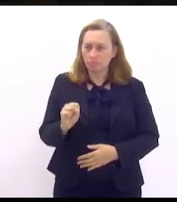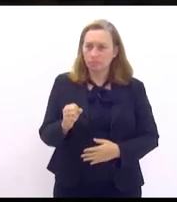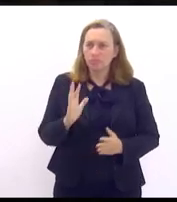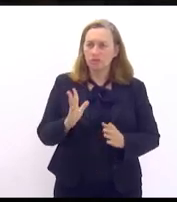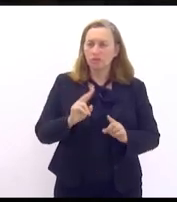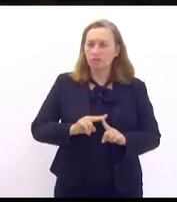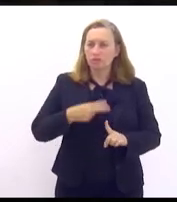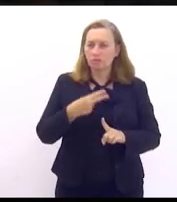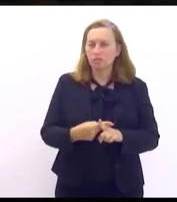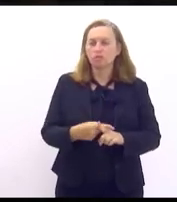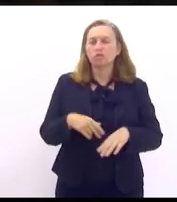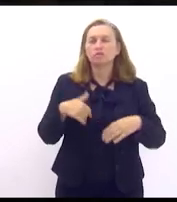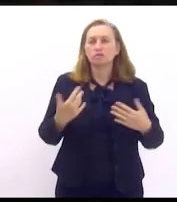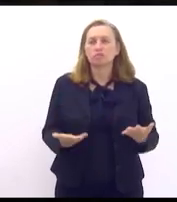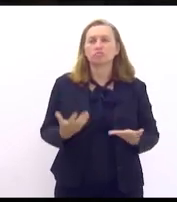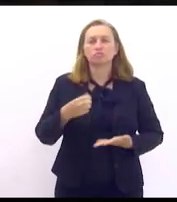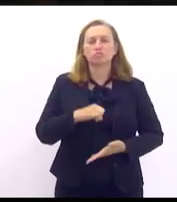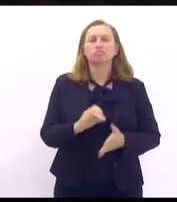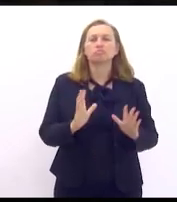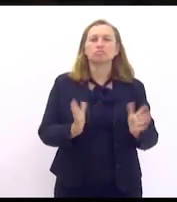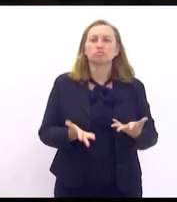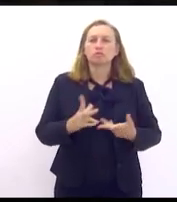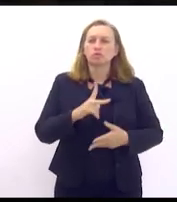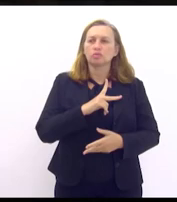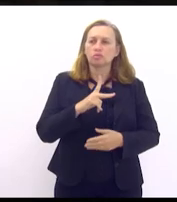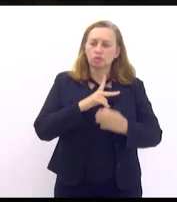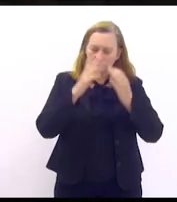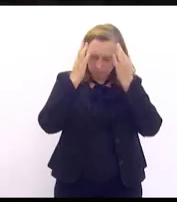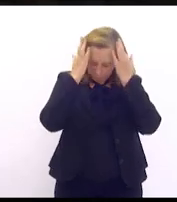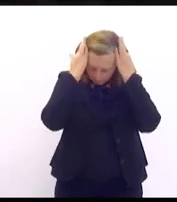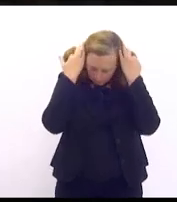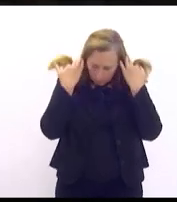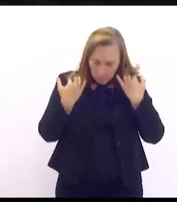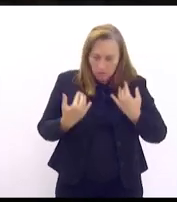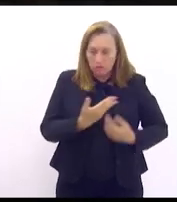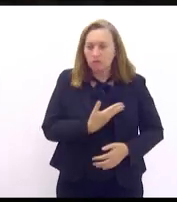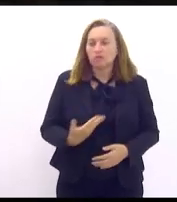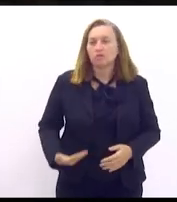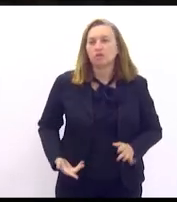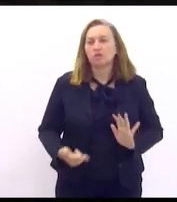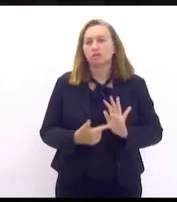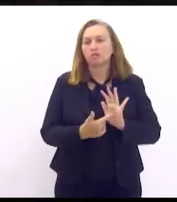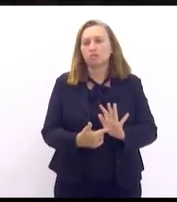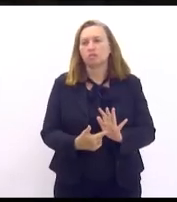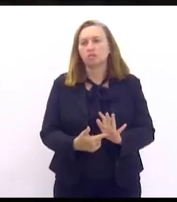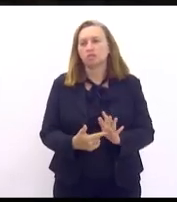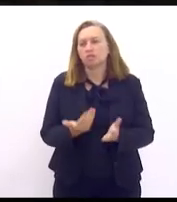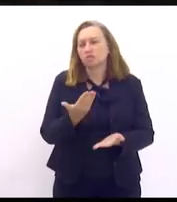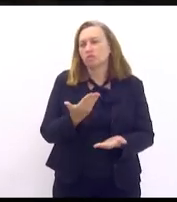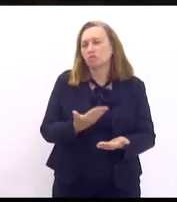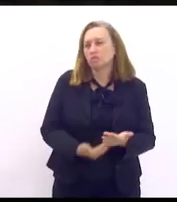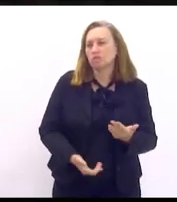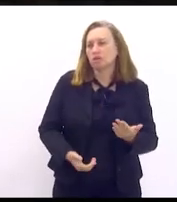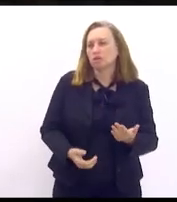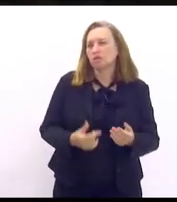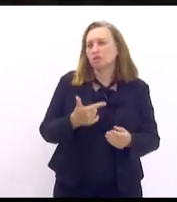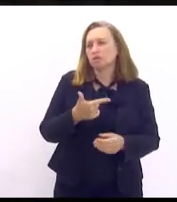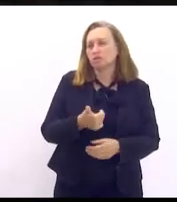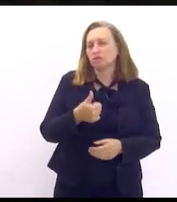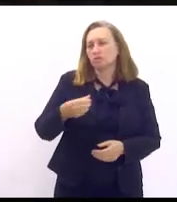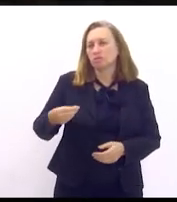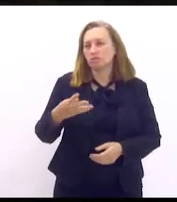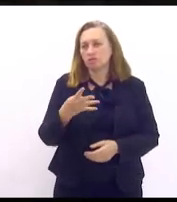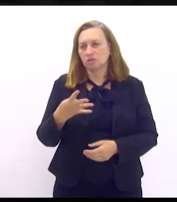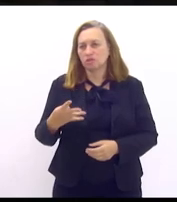dobrou. Então, se hoje o próprio governo aponta que vai chegar num déficit de 2024